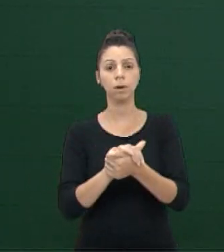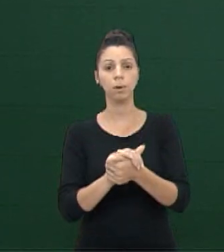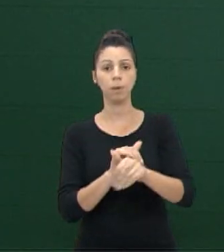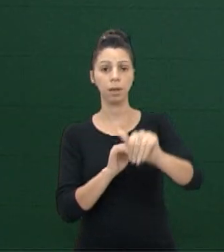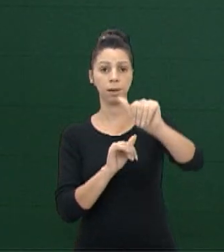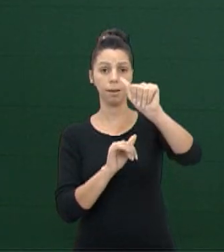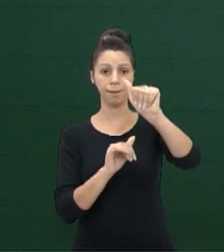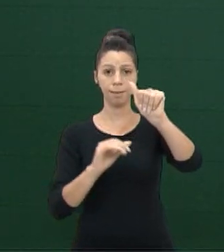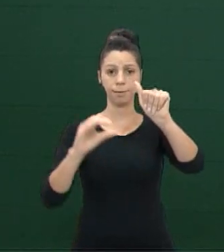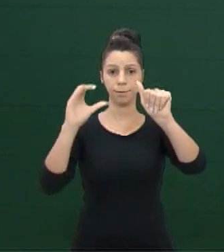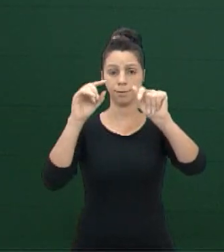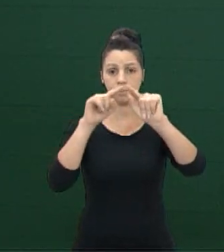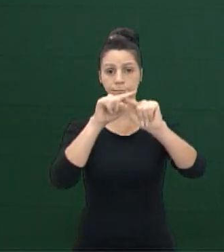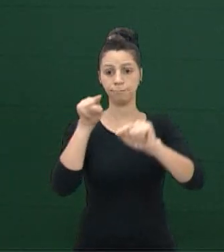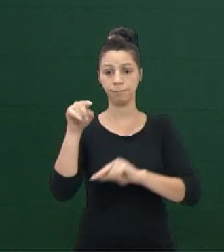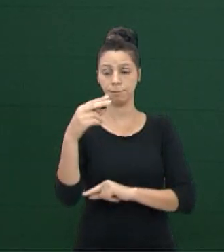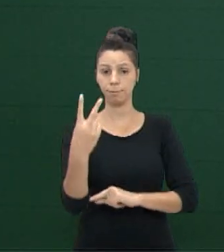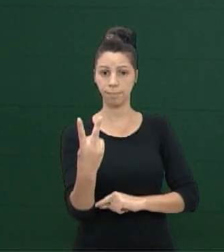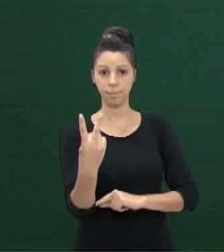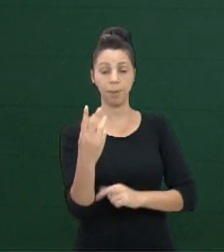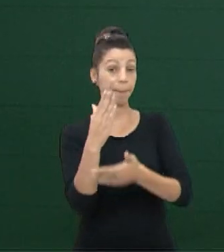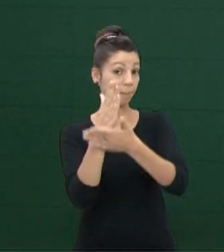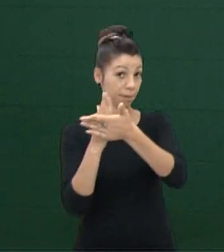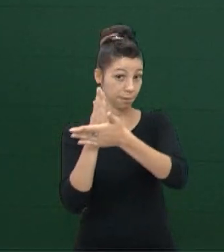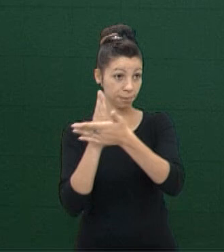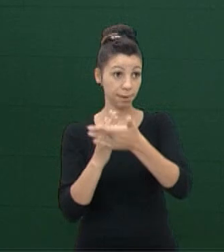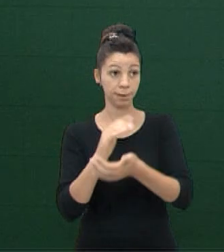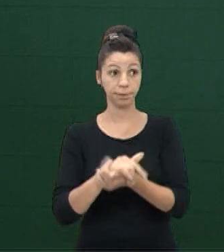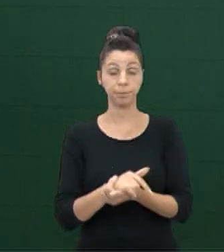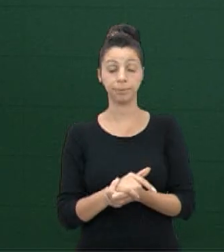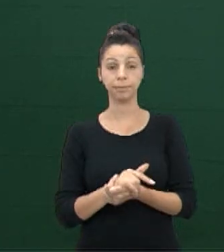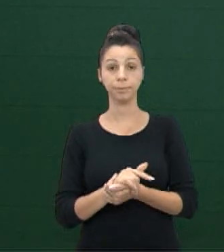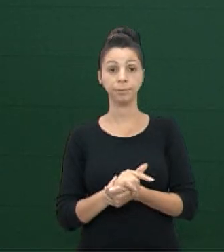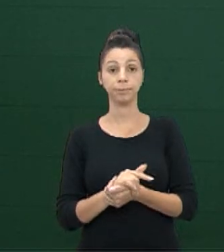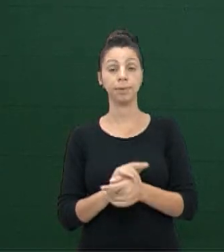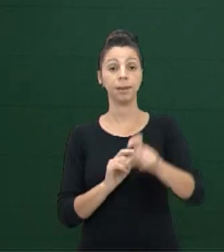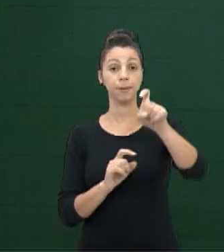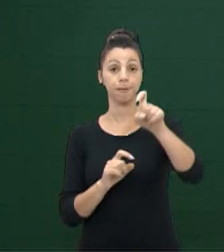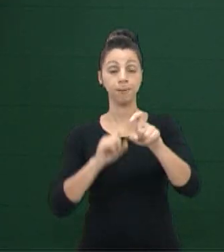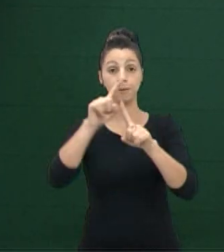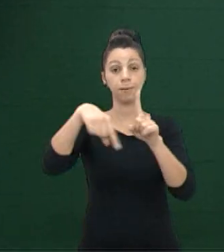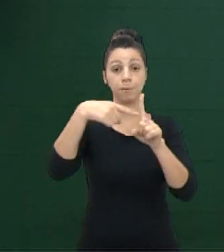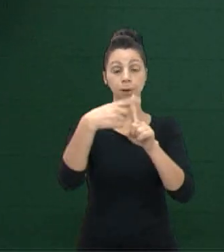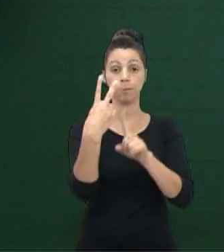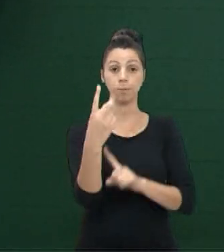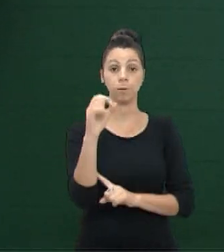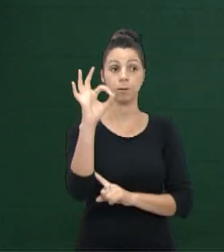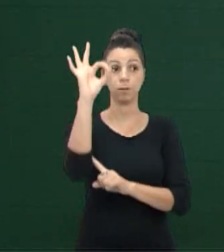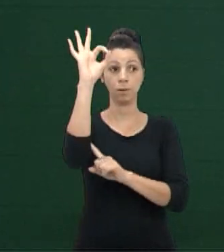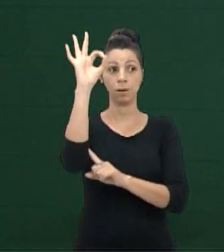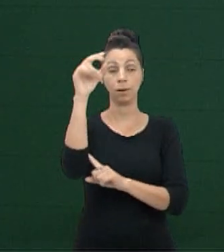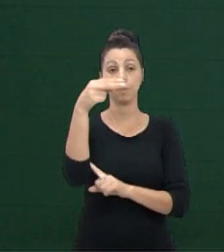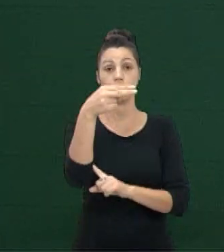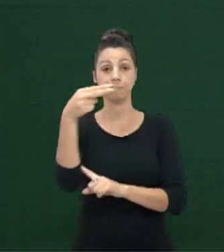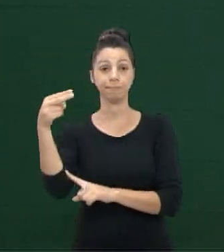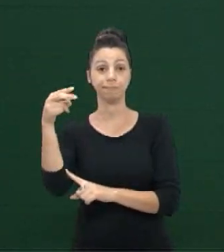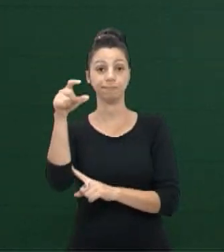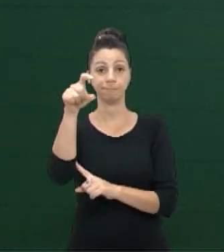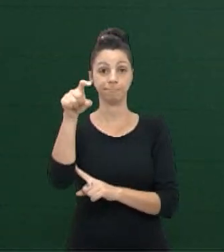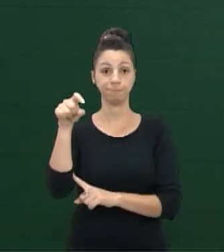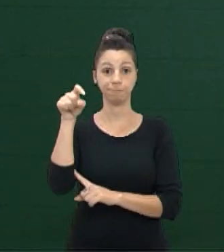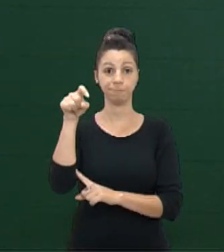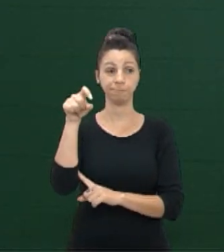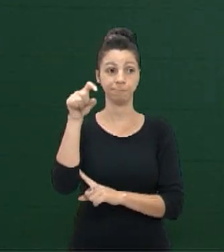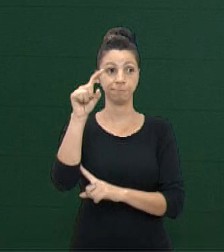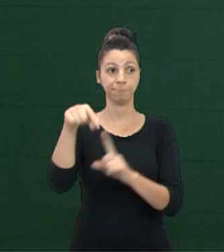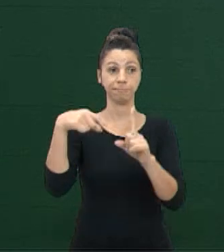vai ser a x mais 2 graus, igual a x mais 62 graus divididos por 2.